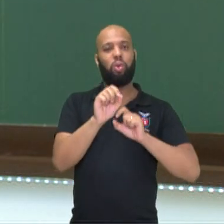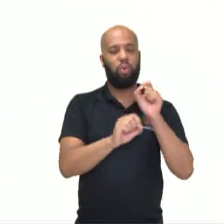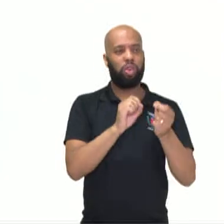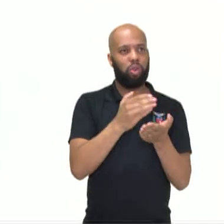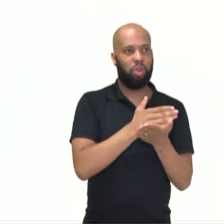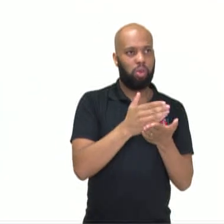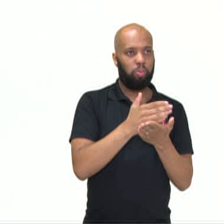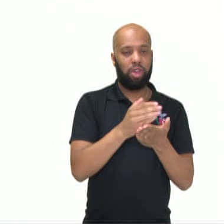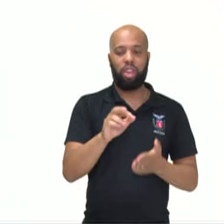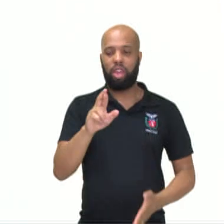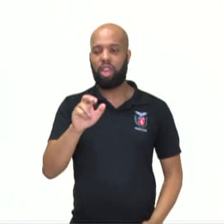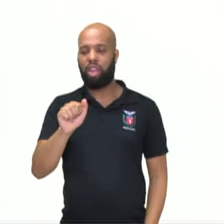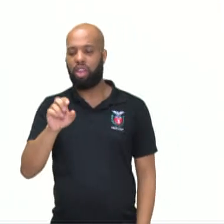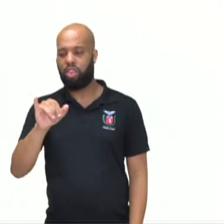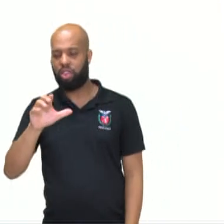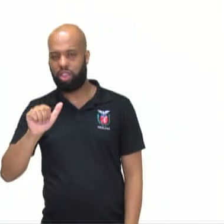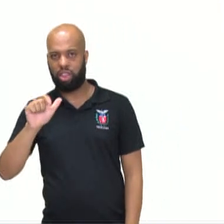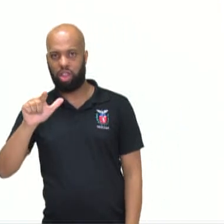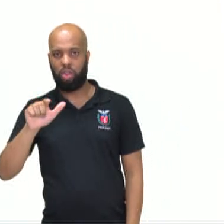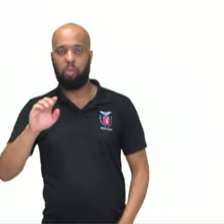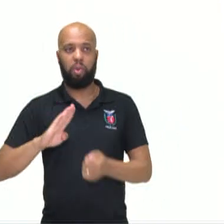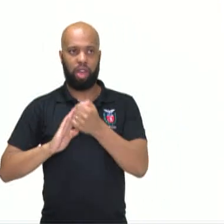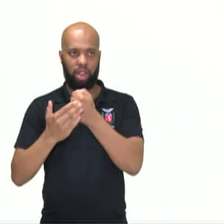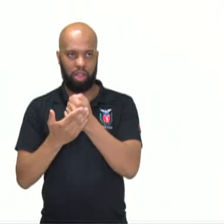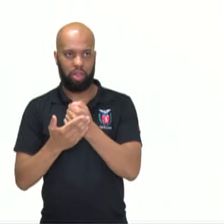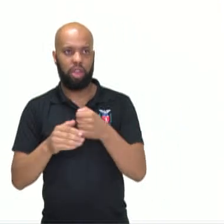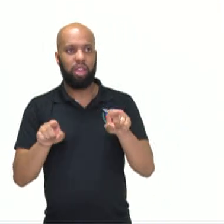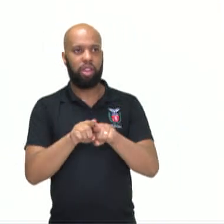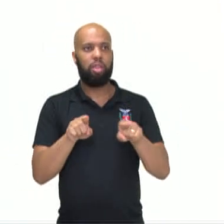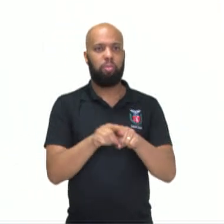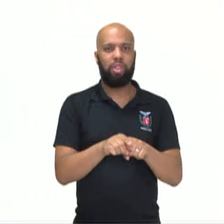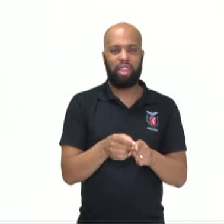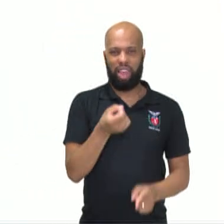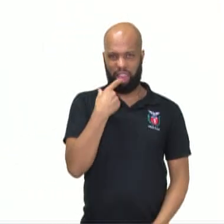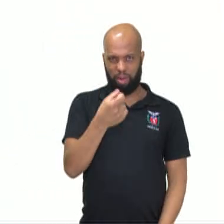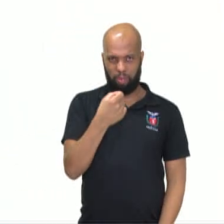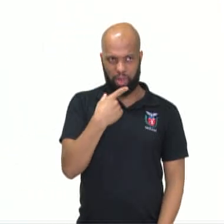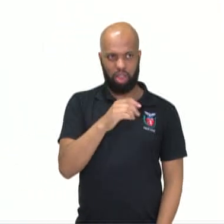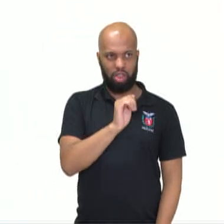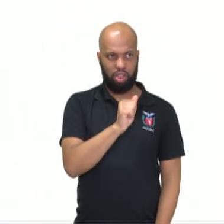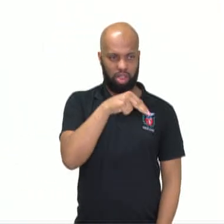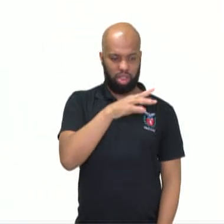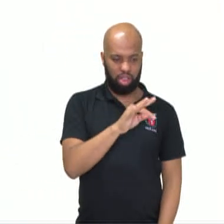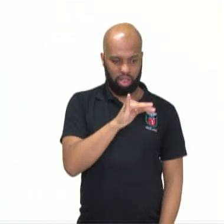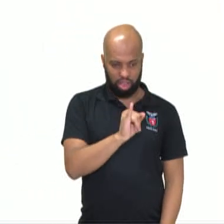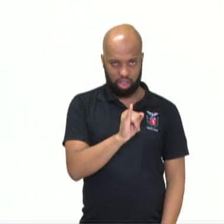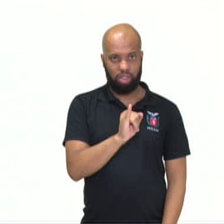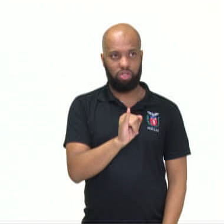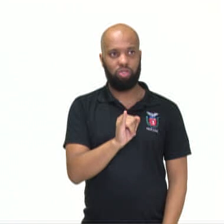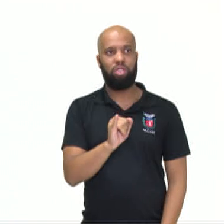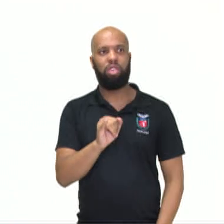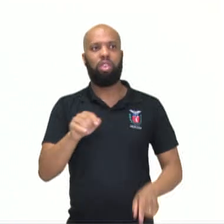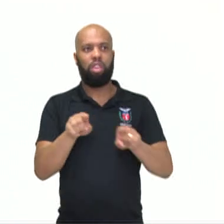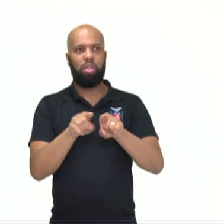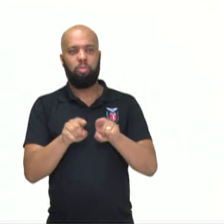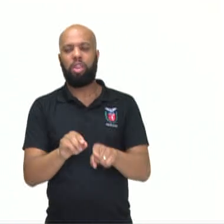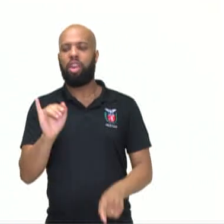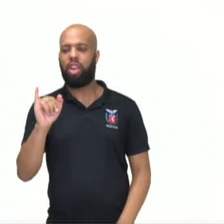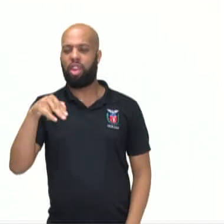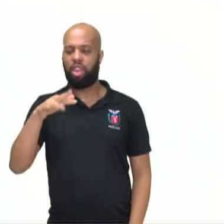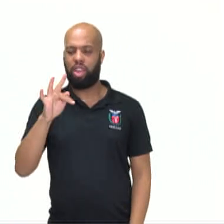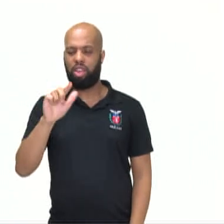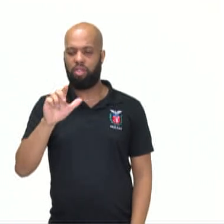bairros, anti-inflamatório, prefixo anti, inflamatório, radical,